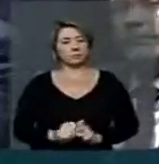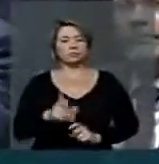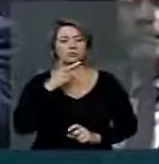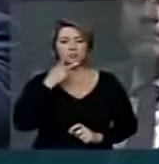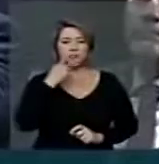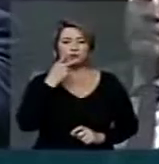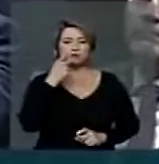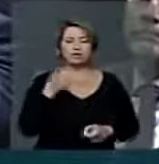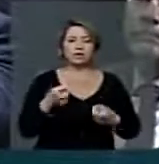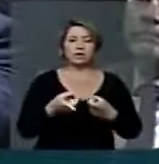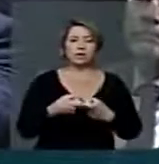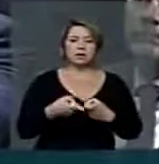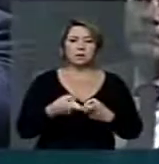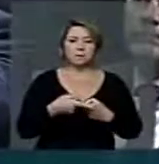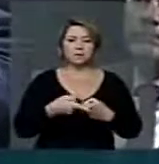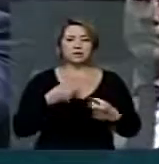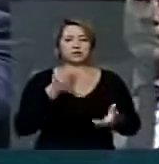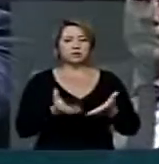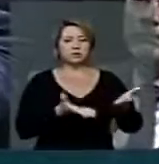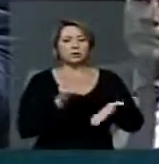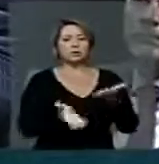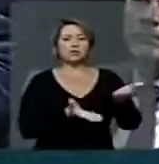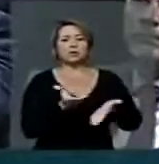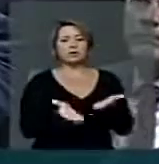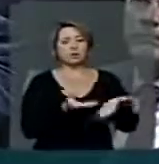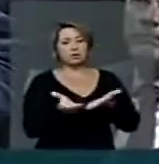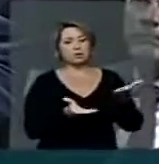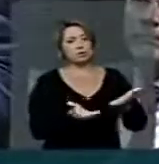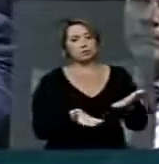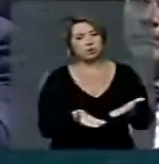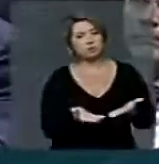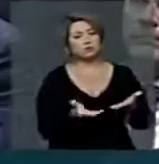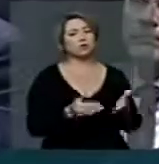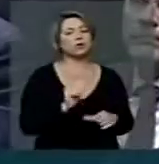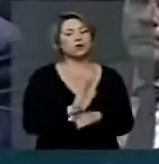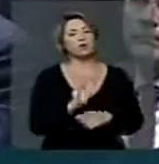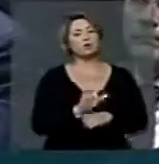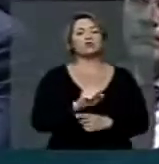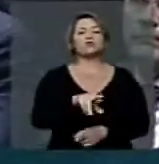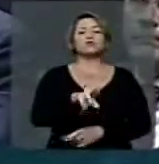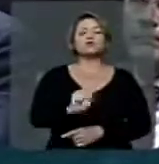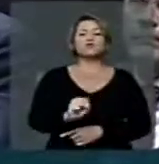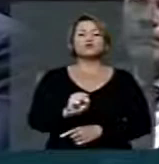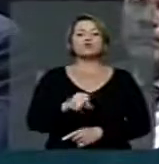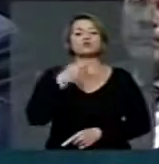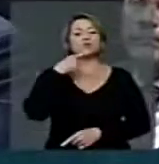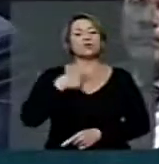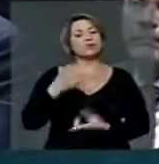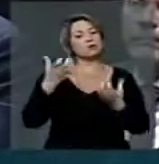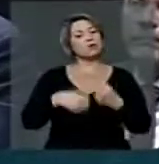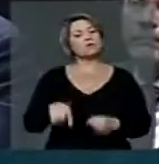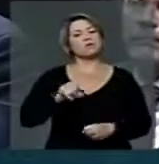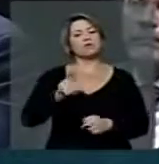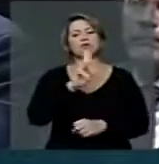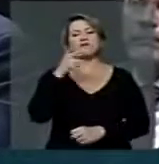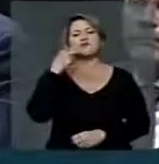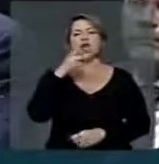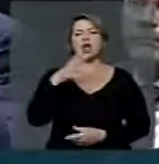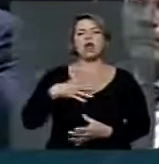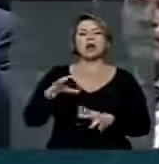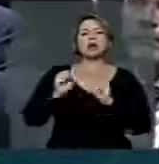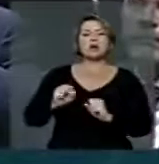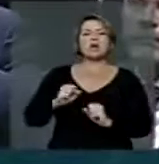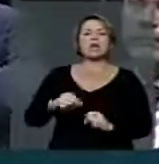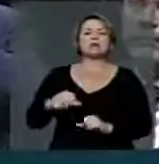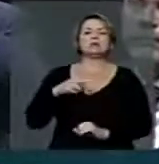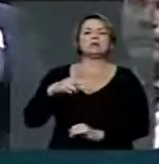falando como médico que atende. Até hoje eu atendo o Sistema Único de Saúde e não admito o rótulo corporativo. O